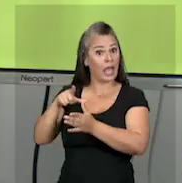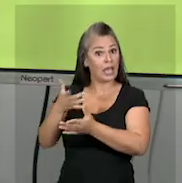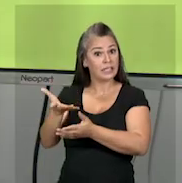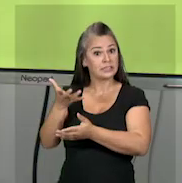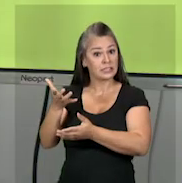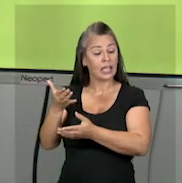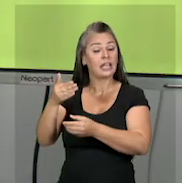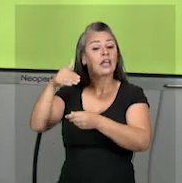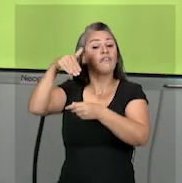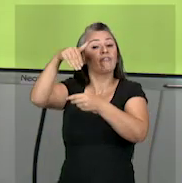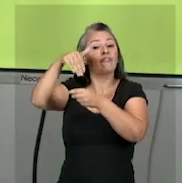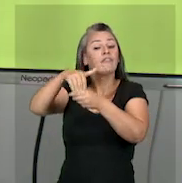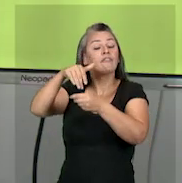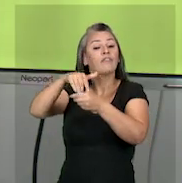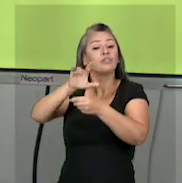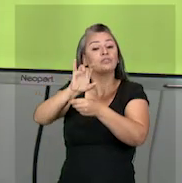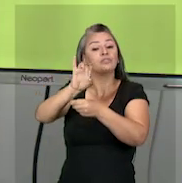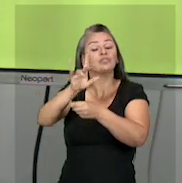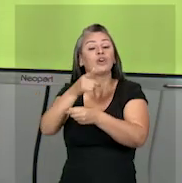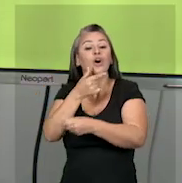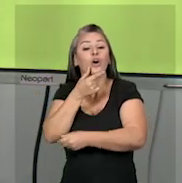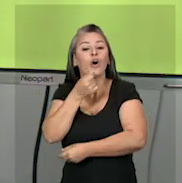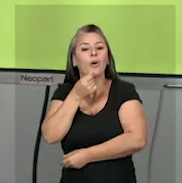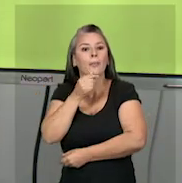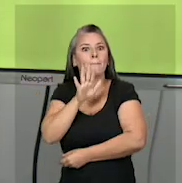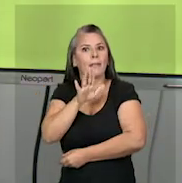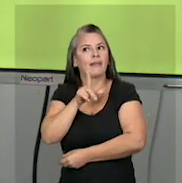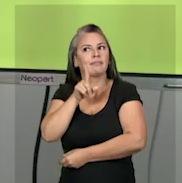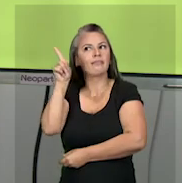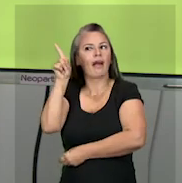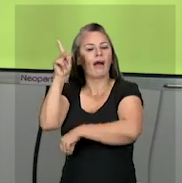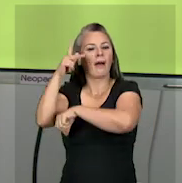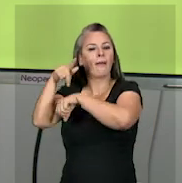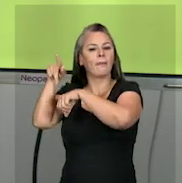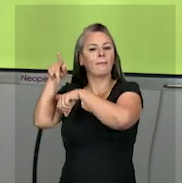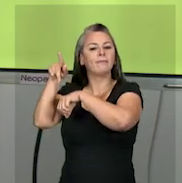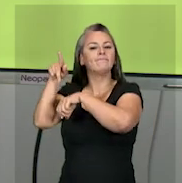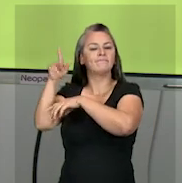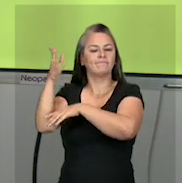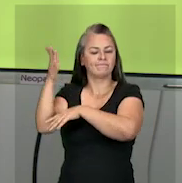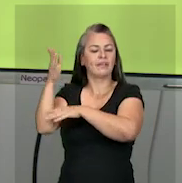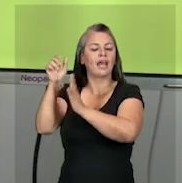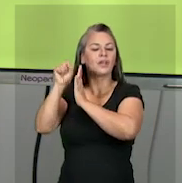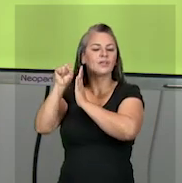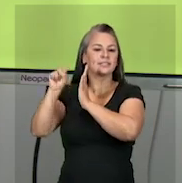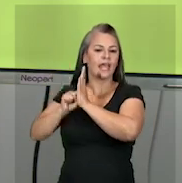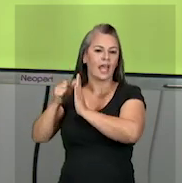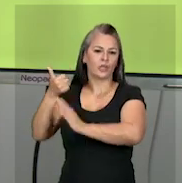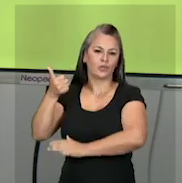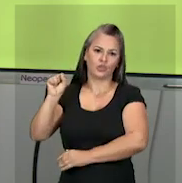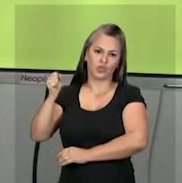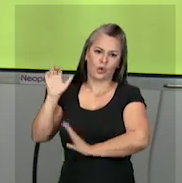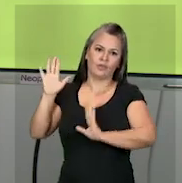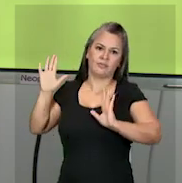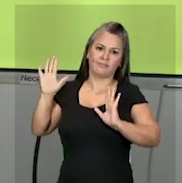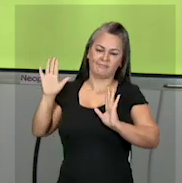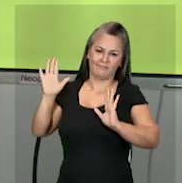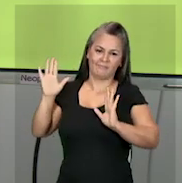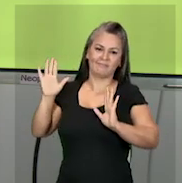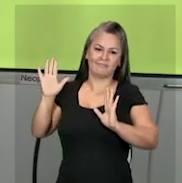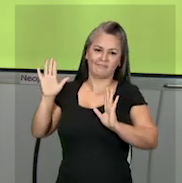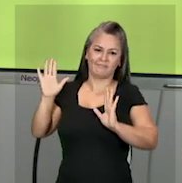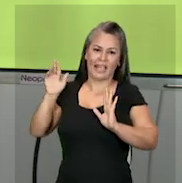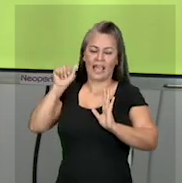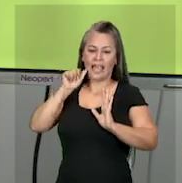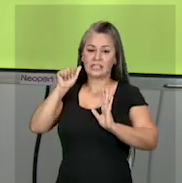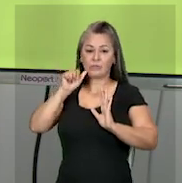universal masculino. A gente não pode esquecer que a gente está falando do século XVIII e que os direitos das mulheres ainda não estavam em voga